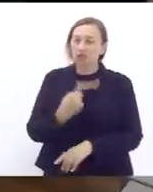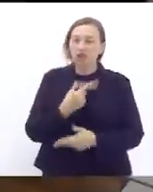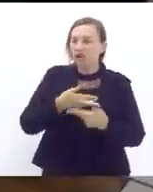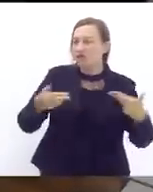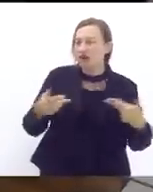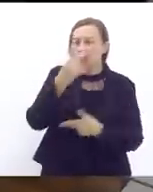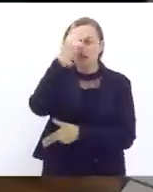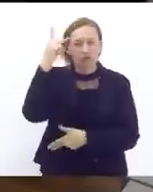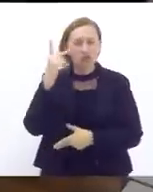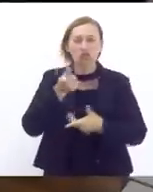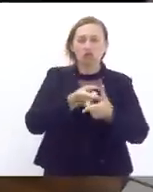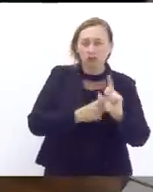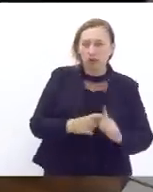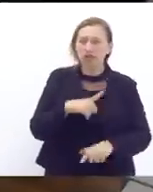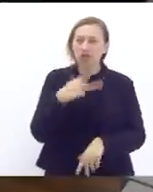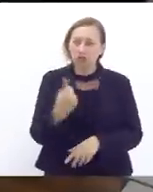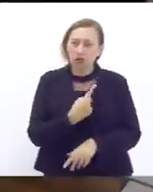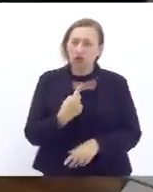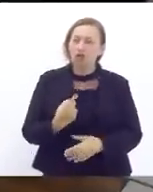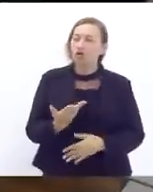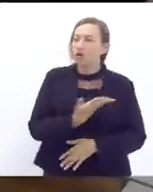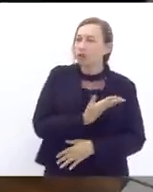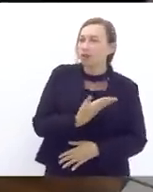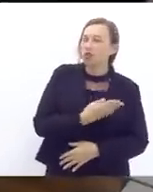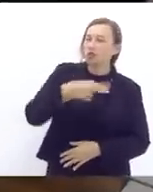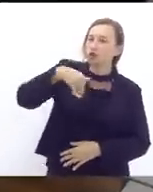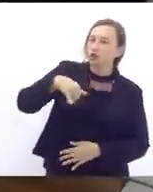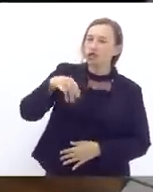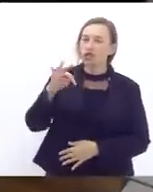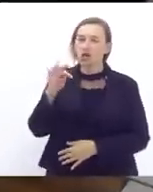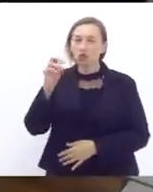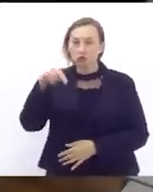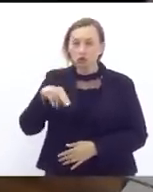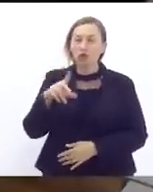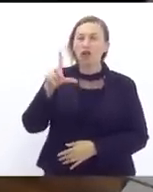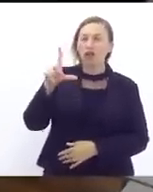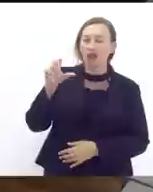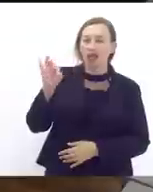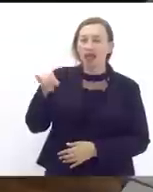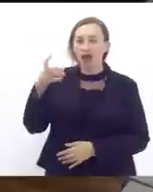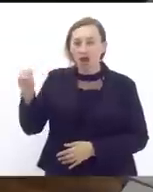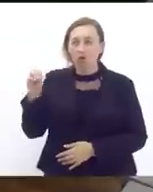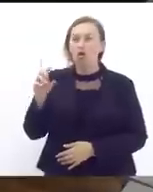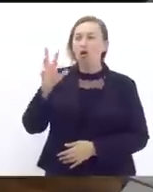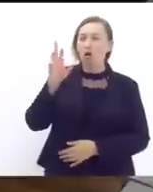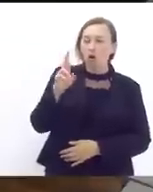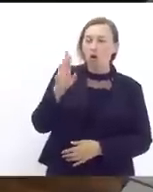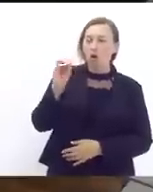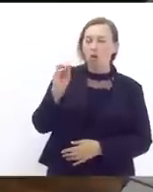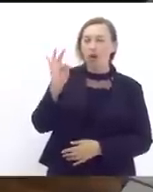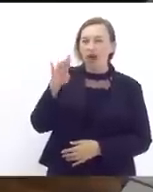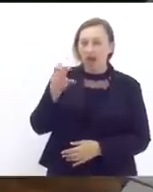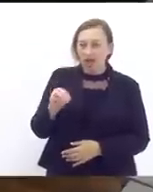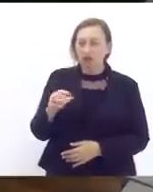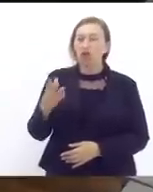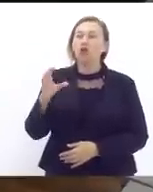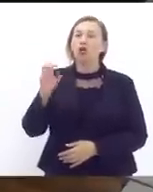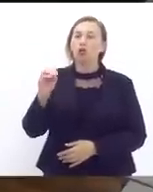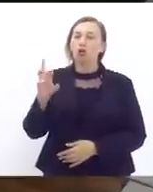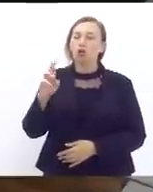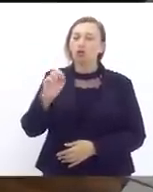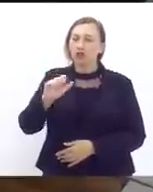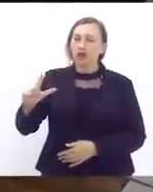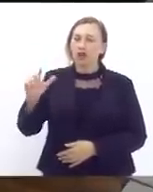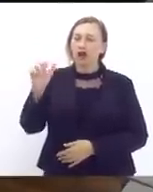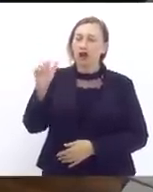pessoas milhares de pessoas dependem da gente como colega Nilton Leão o Roberto qual mandante ali o Coronel Alcântara